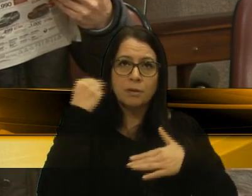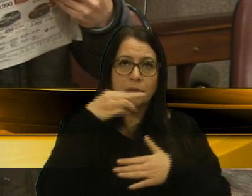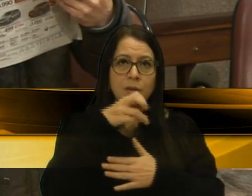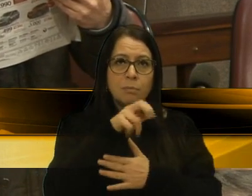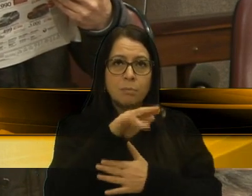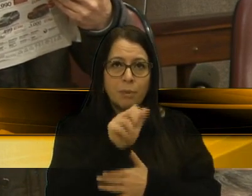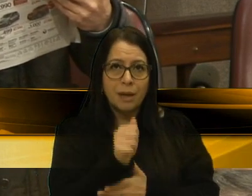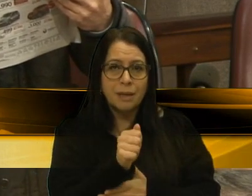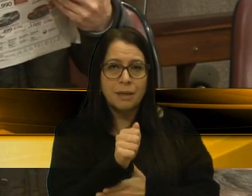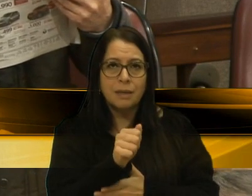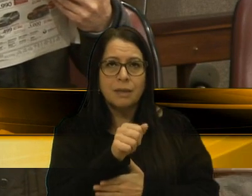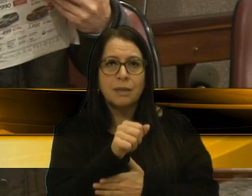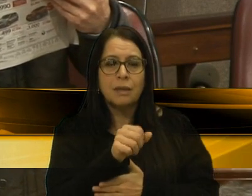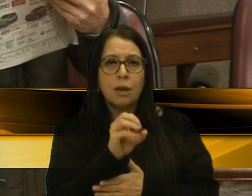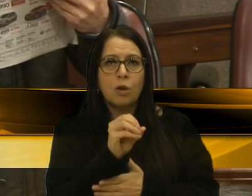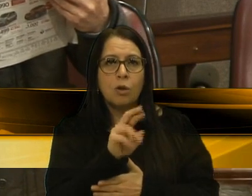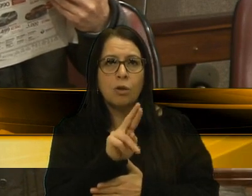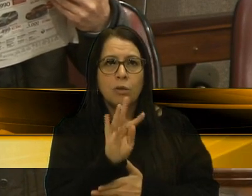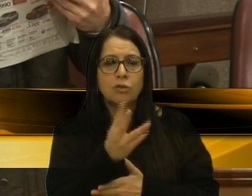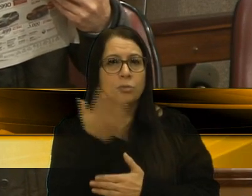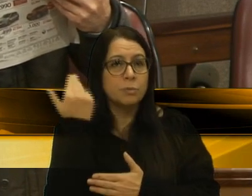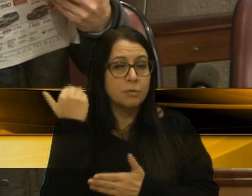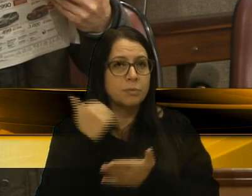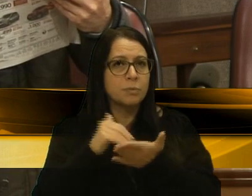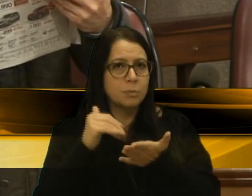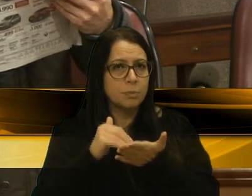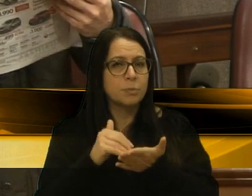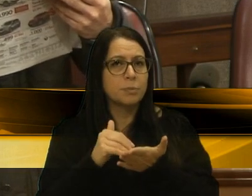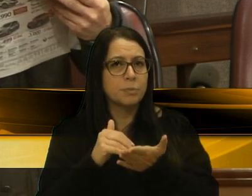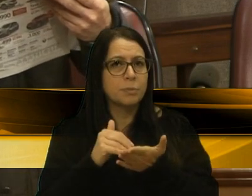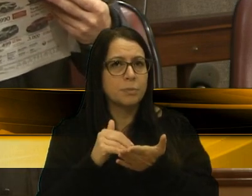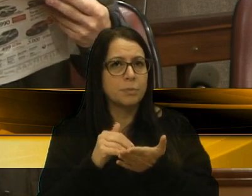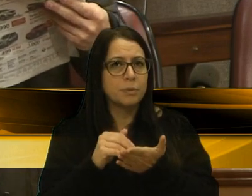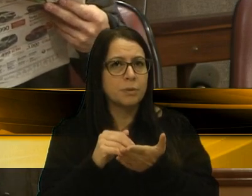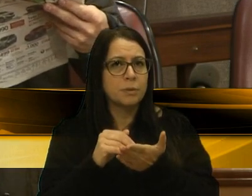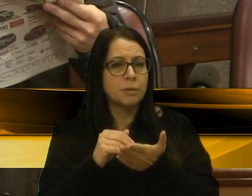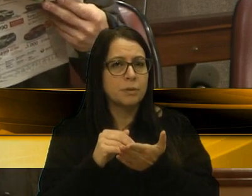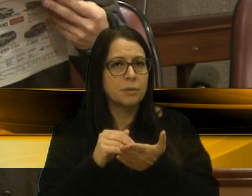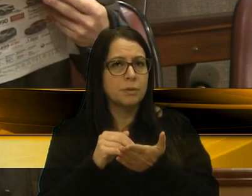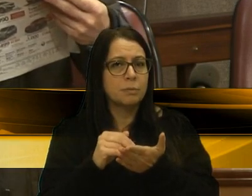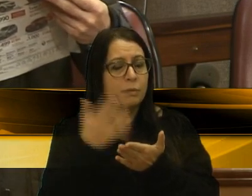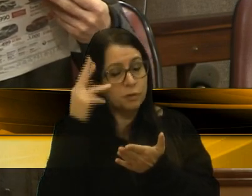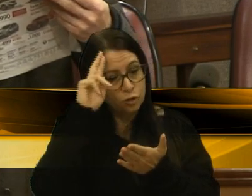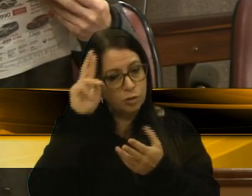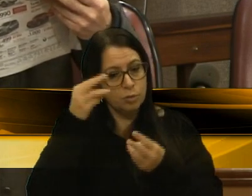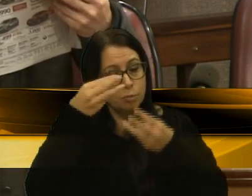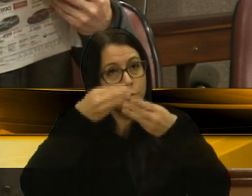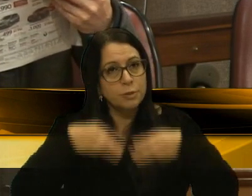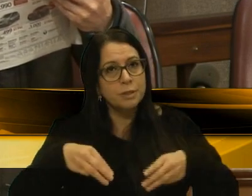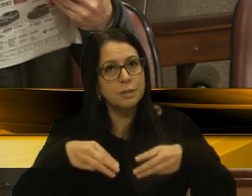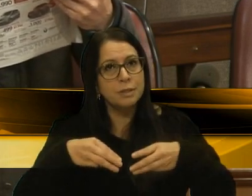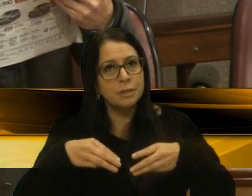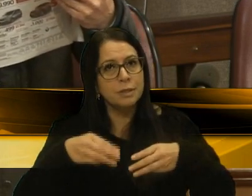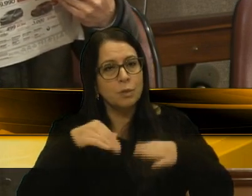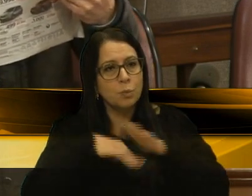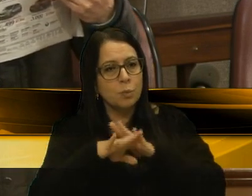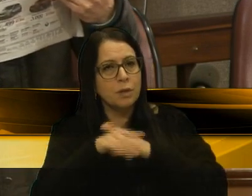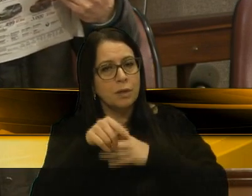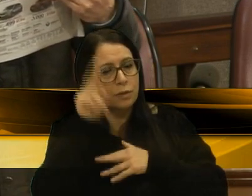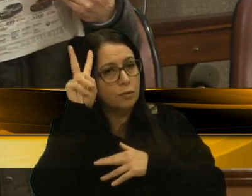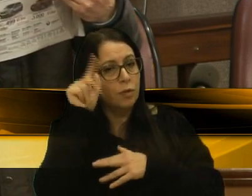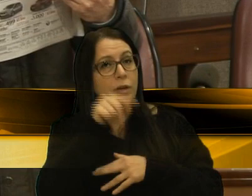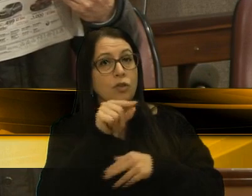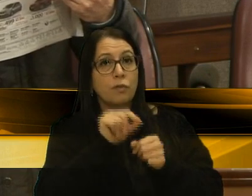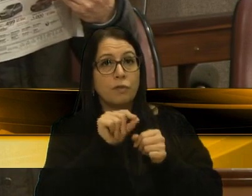Hord, ex-diretora do município municipal museu, ex-diretora do Museu Municipal e Arquivo Histórico, de